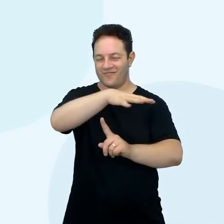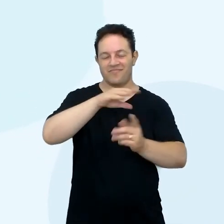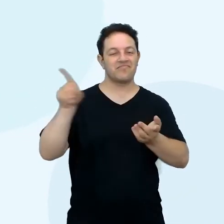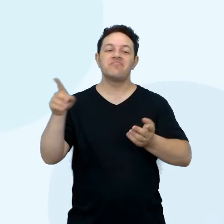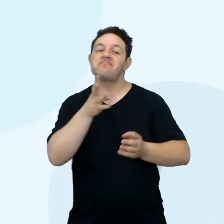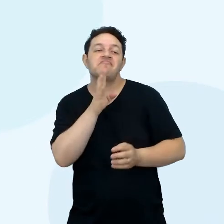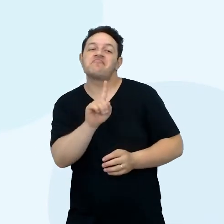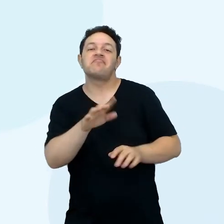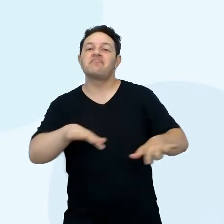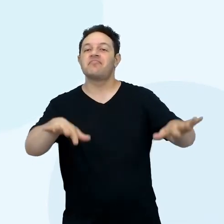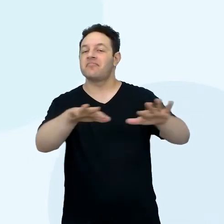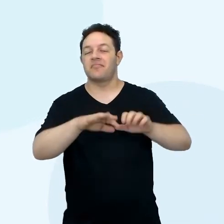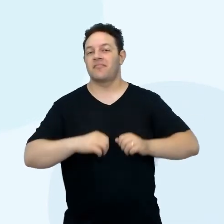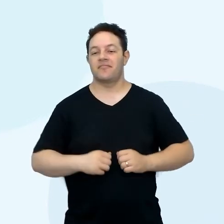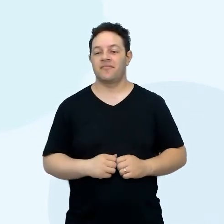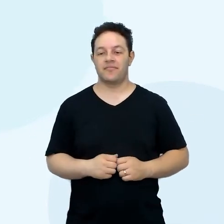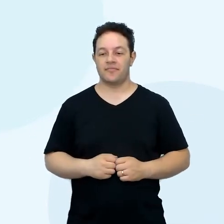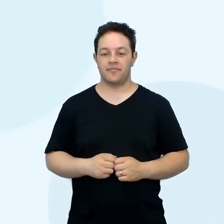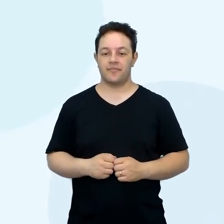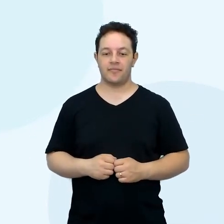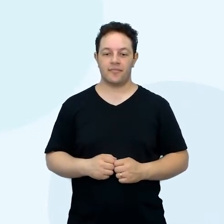público.